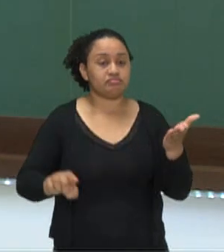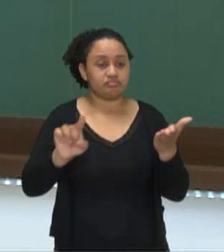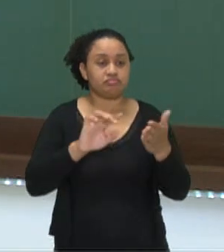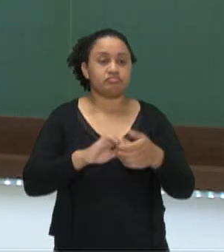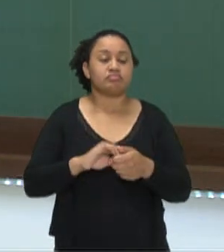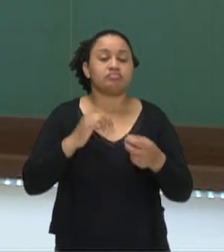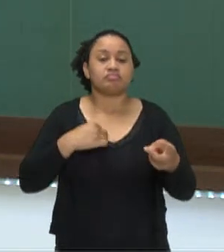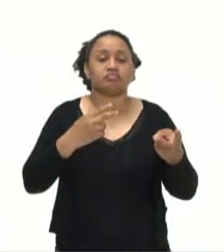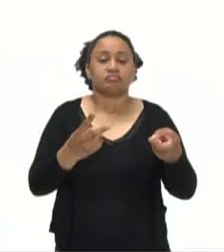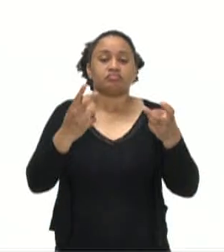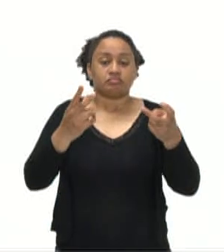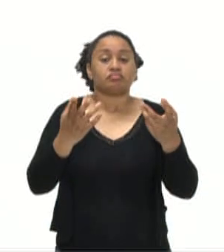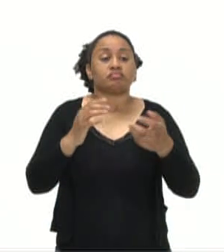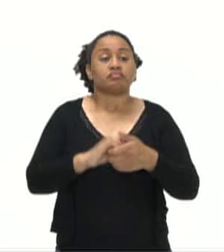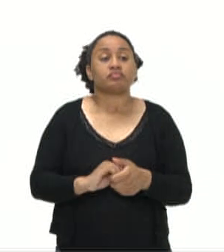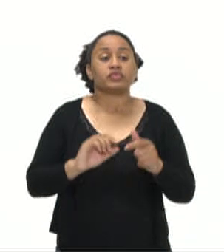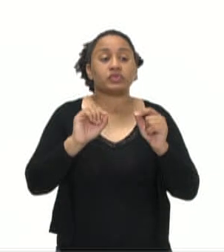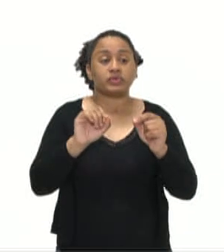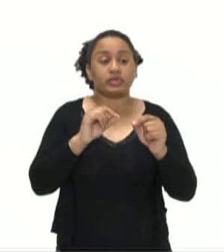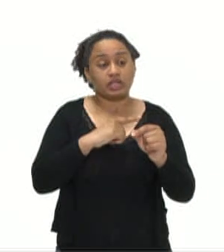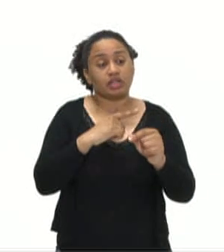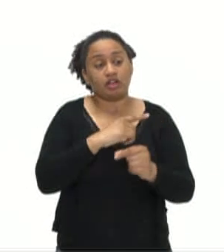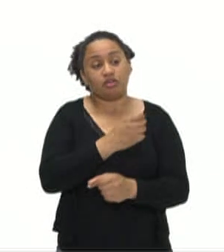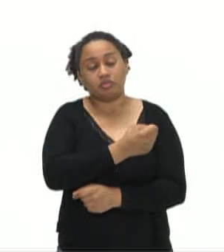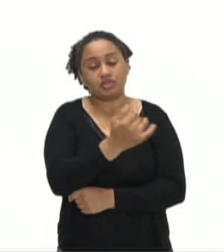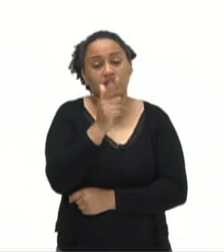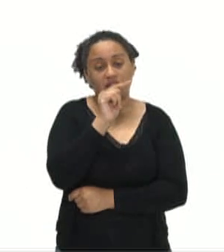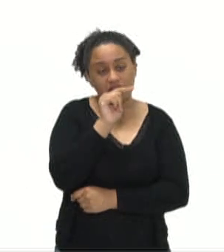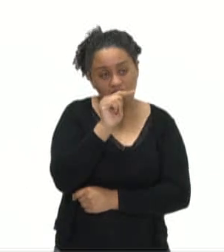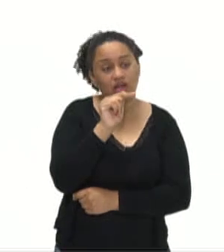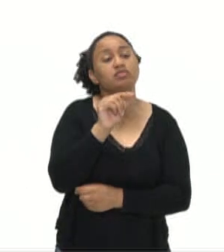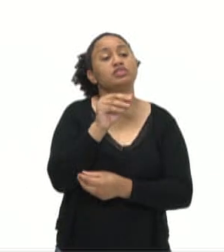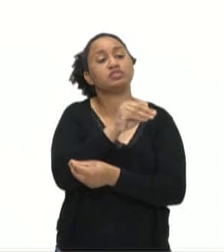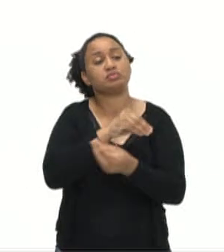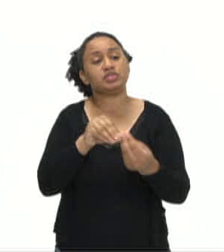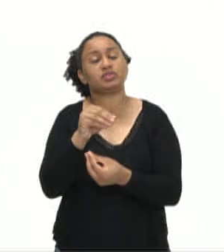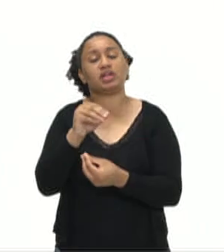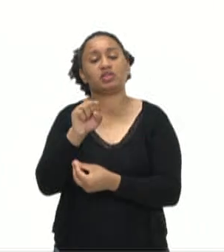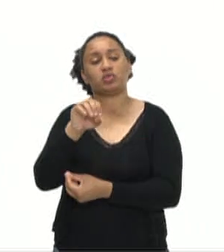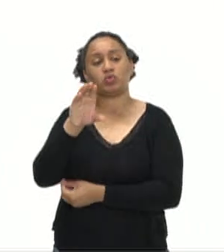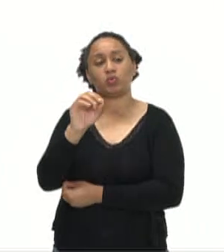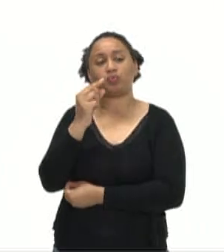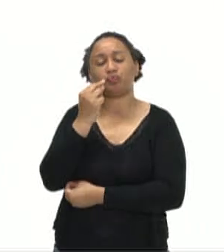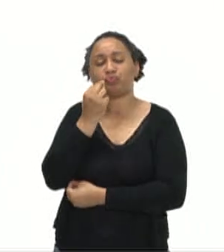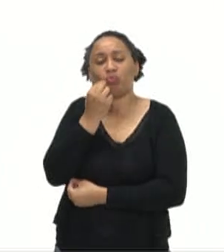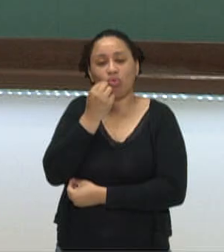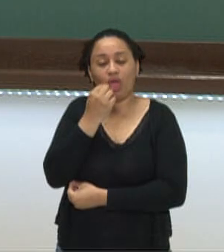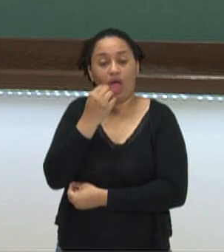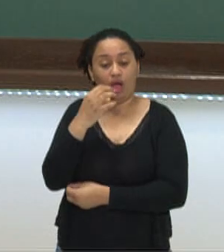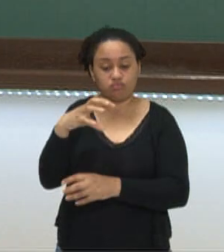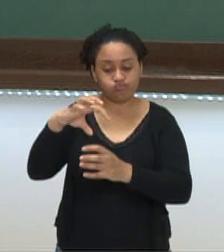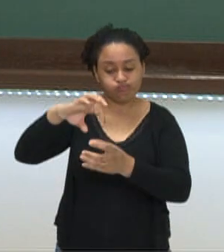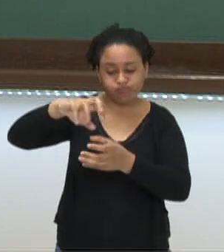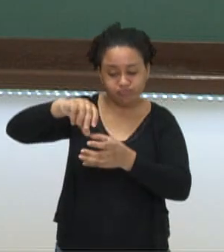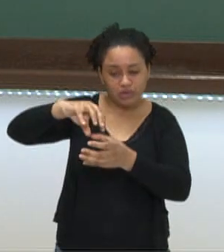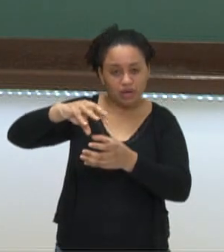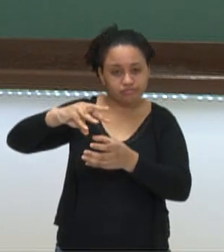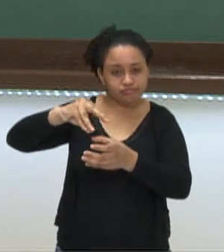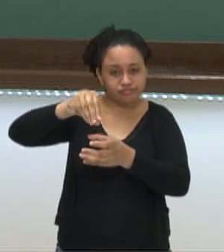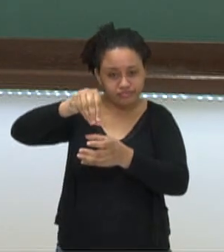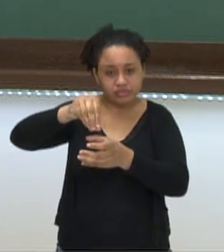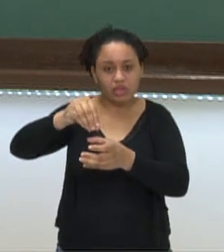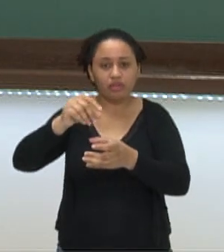Olha só, considere certa quantidade de água com suco de limão, o suco da fruta mesmo ali,